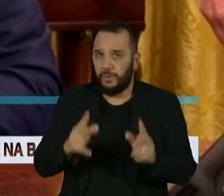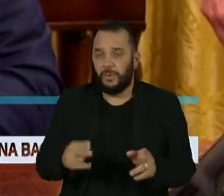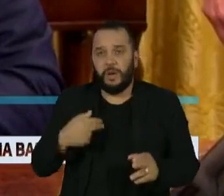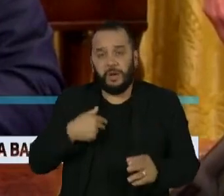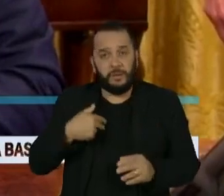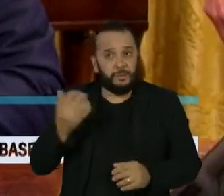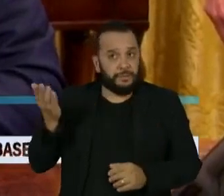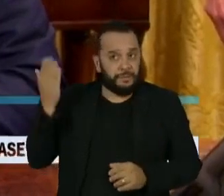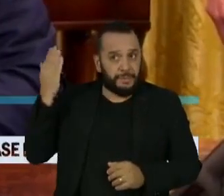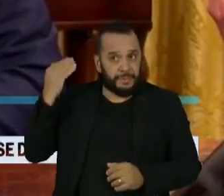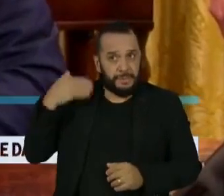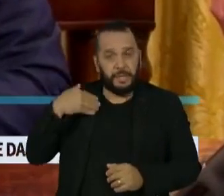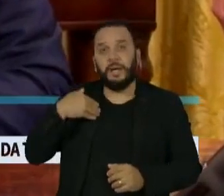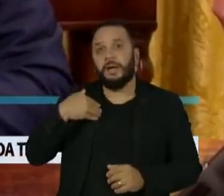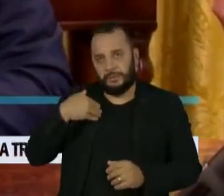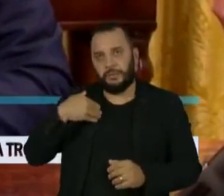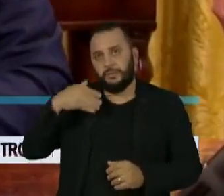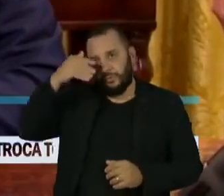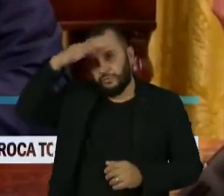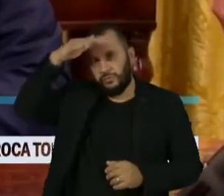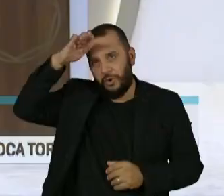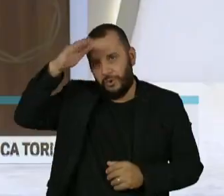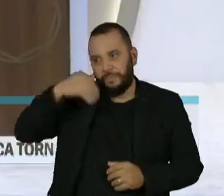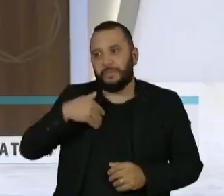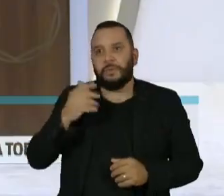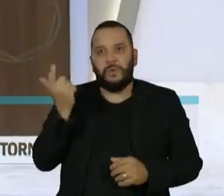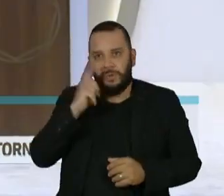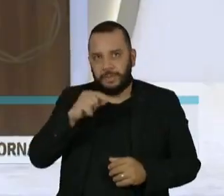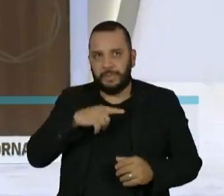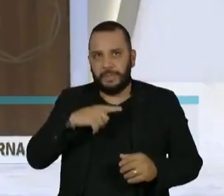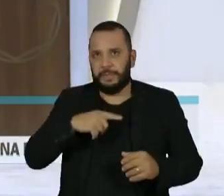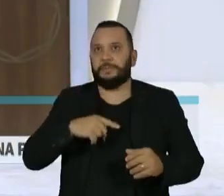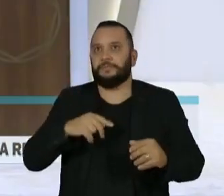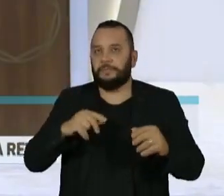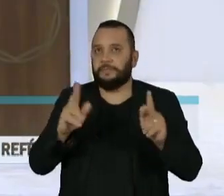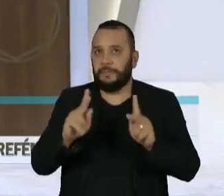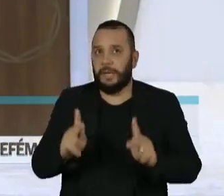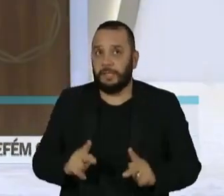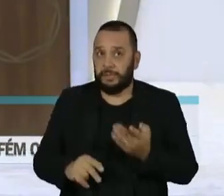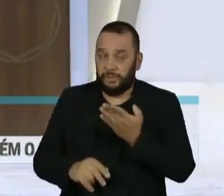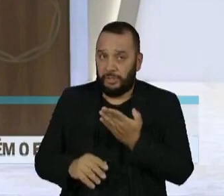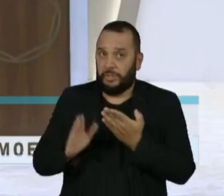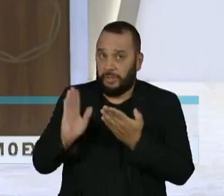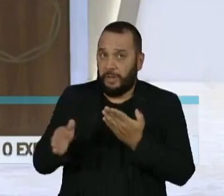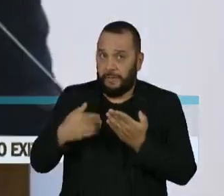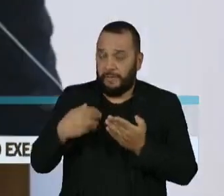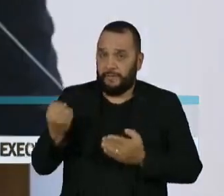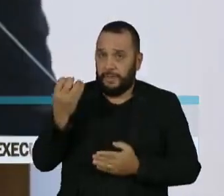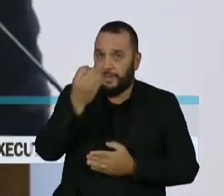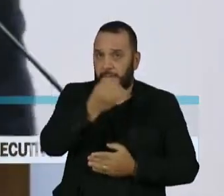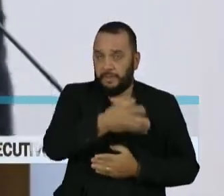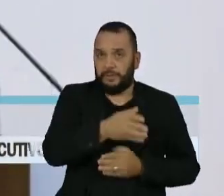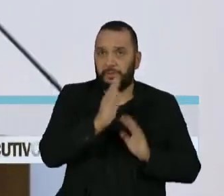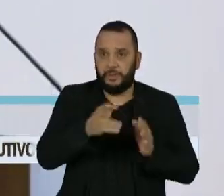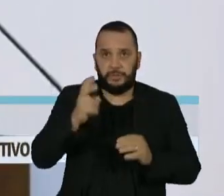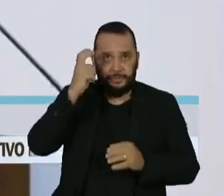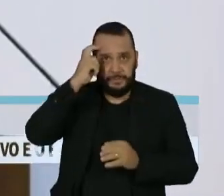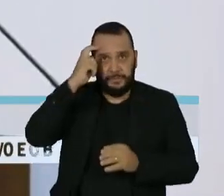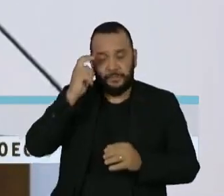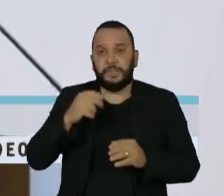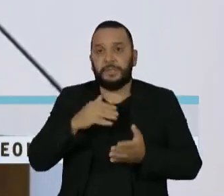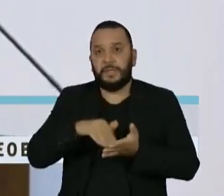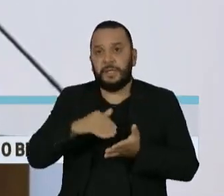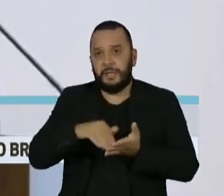Emirados Árabes Unidos, sob patrocínio de Donald Trump. Em uma recente viagem à Arábia, o secretário americano Antony